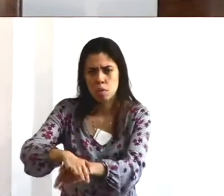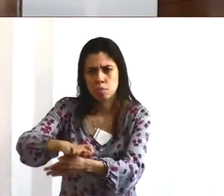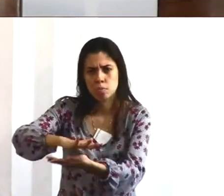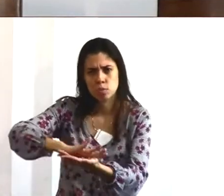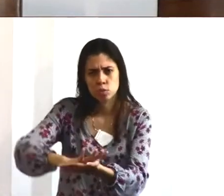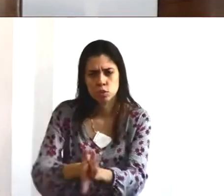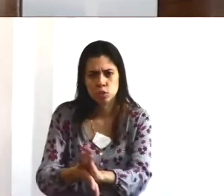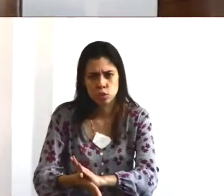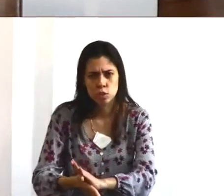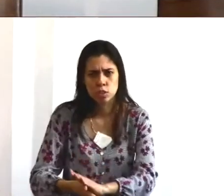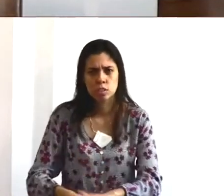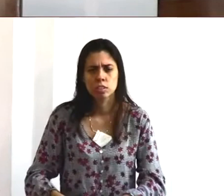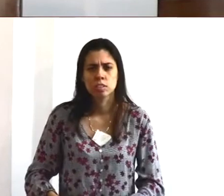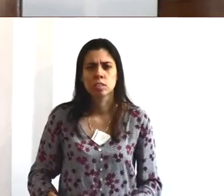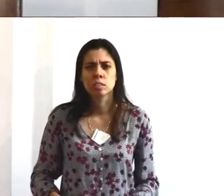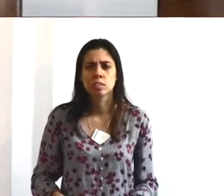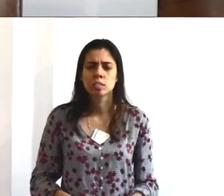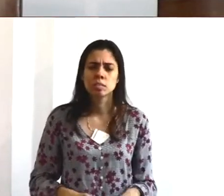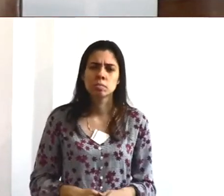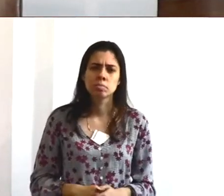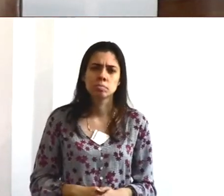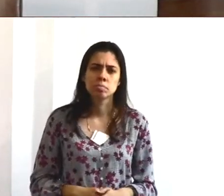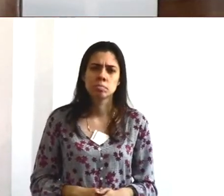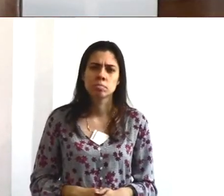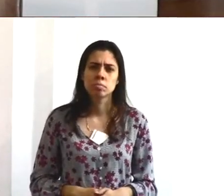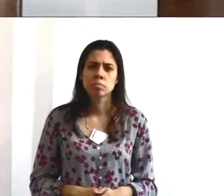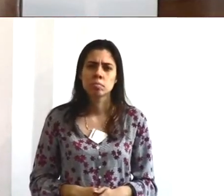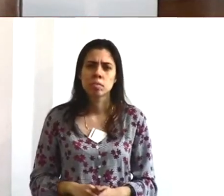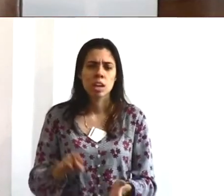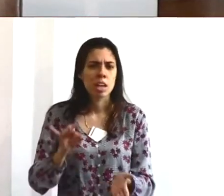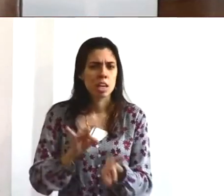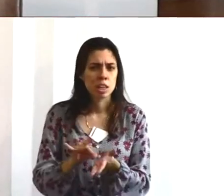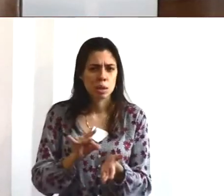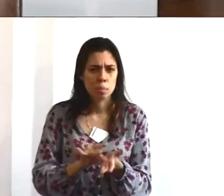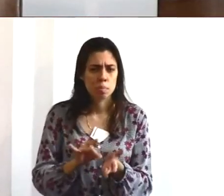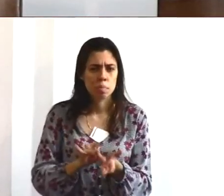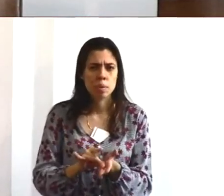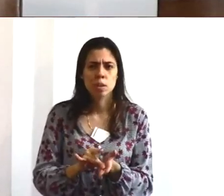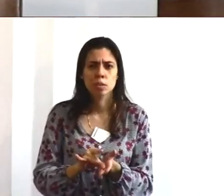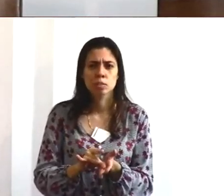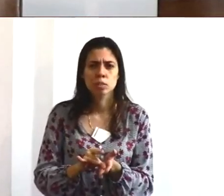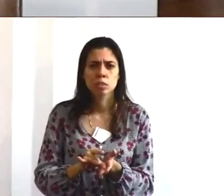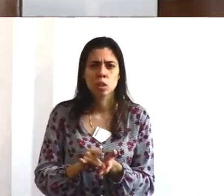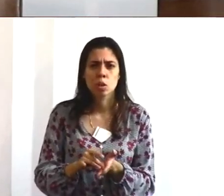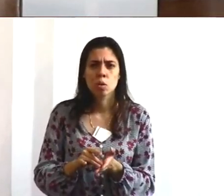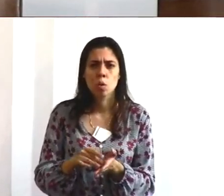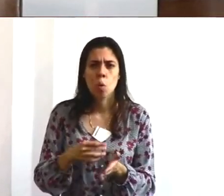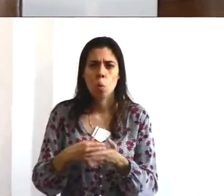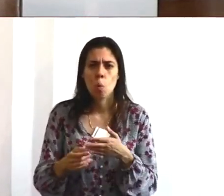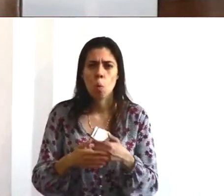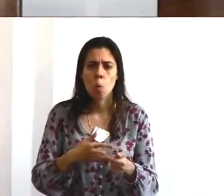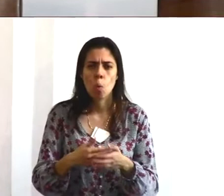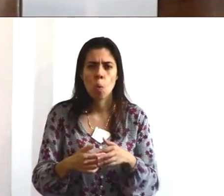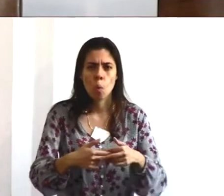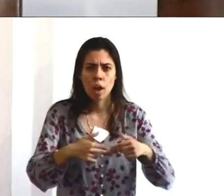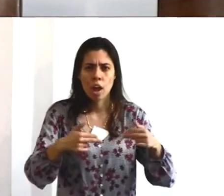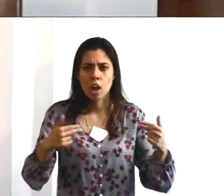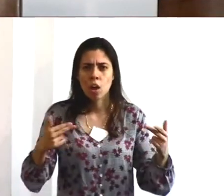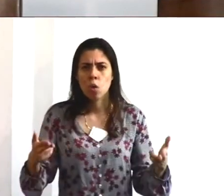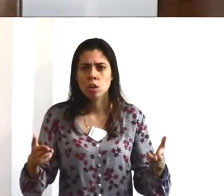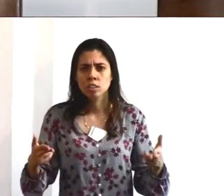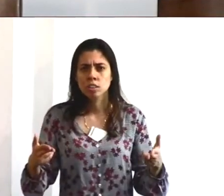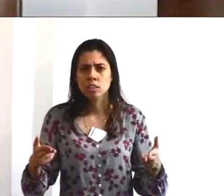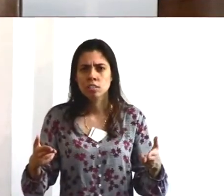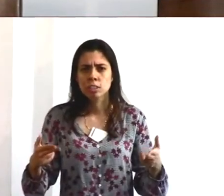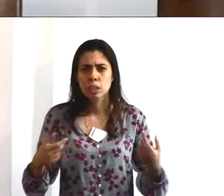seus inimigos, e não só os inimigos, mas Ele destruiu também as armas. Sabe por quê? Porque Ele precisava enfraquecer